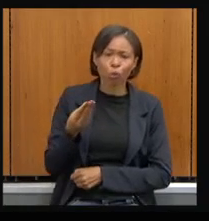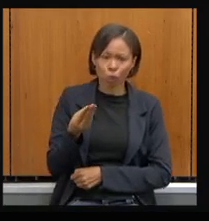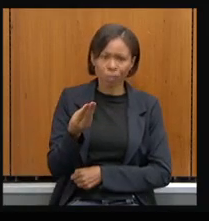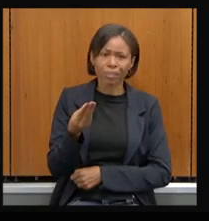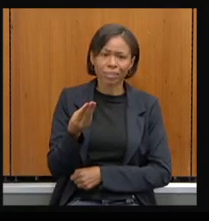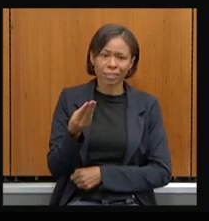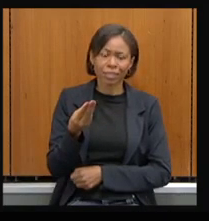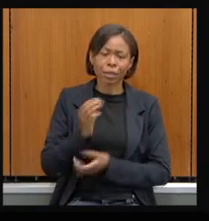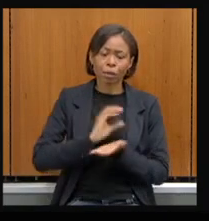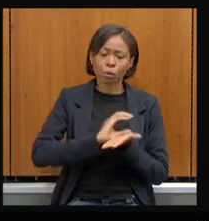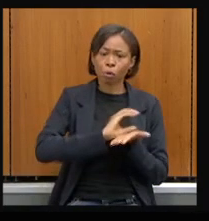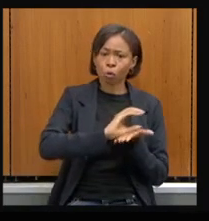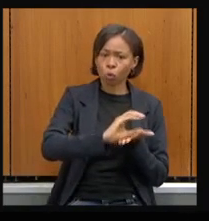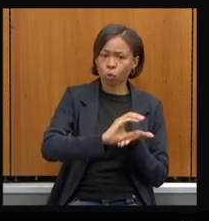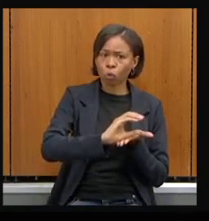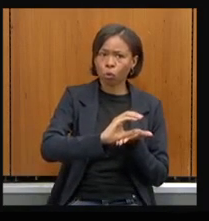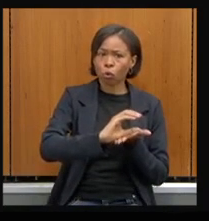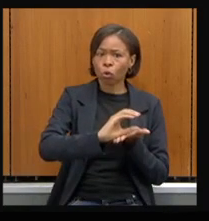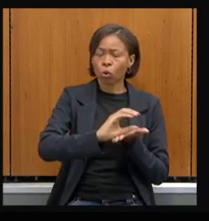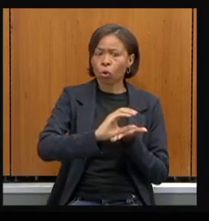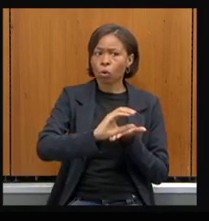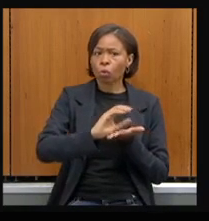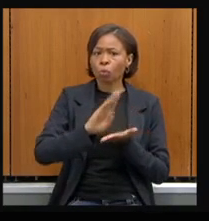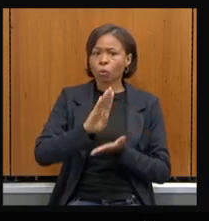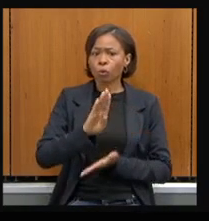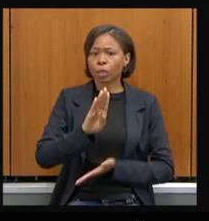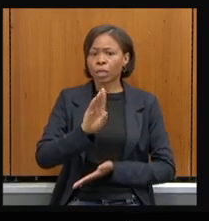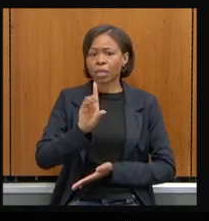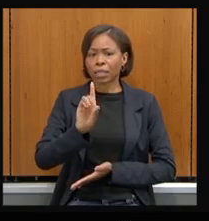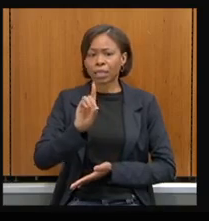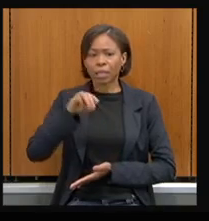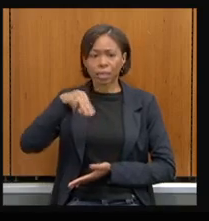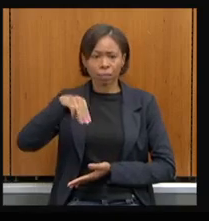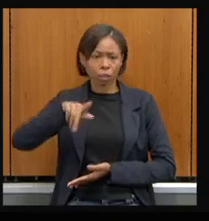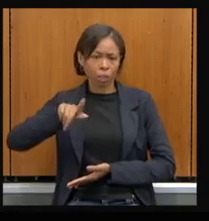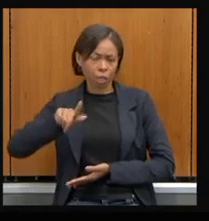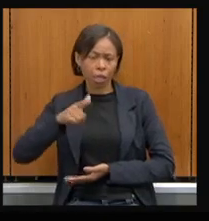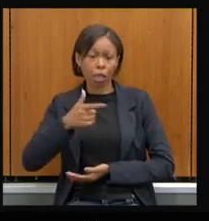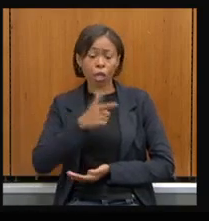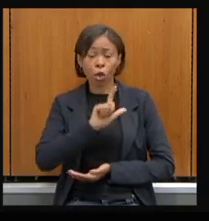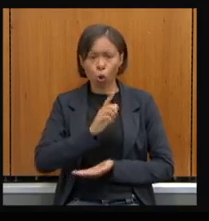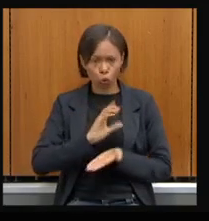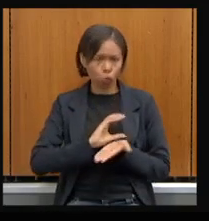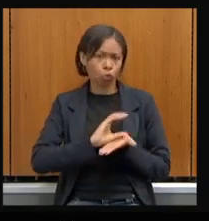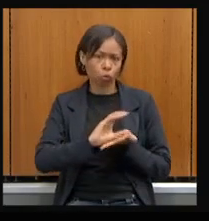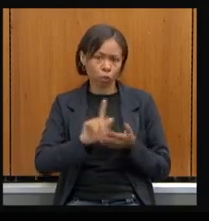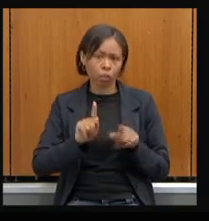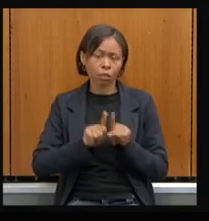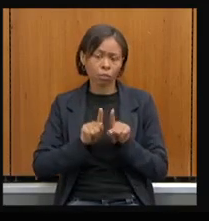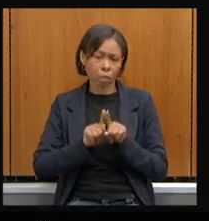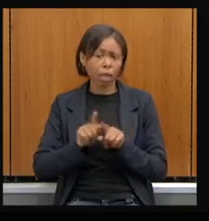BDMG e ainda restam lá 57 milhões à disposição das empresas.